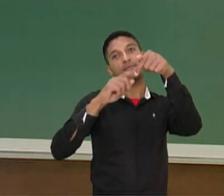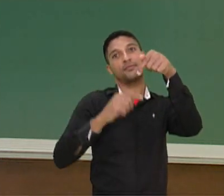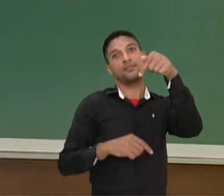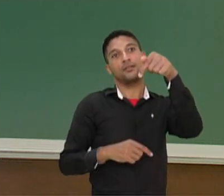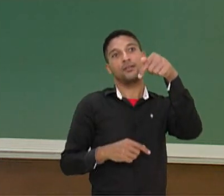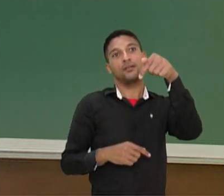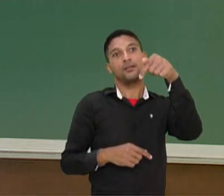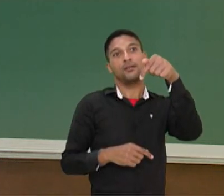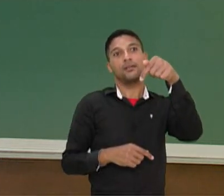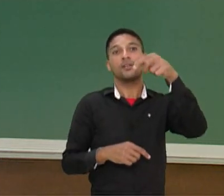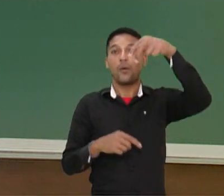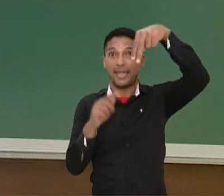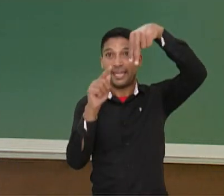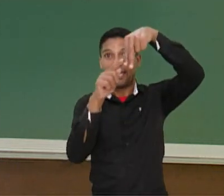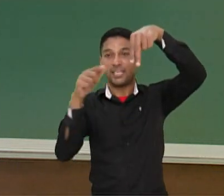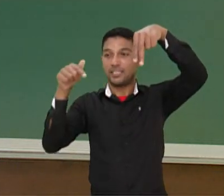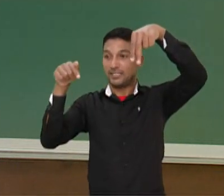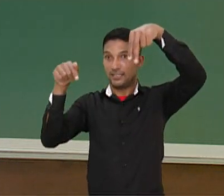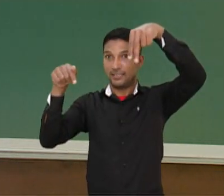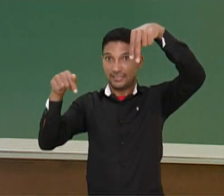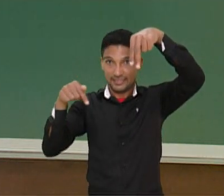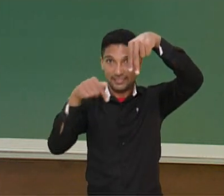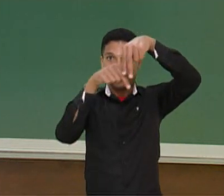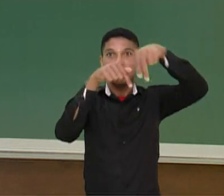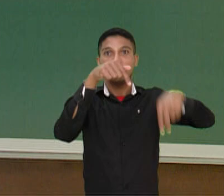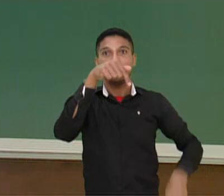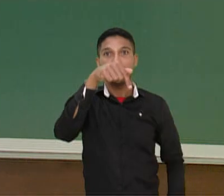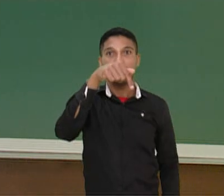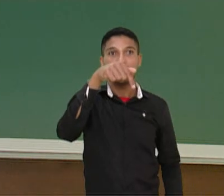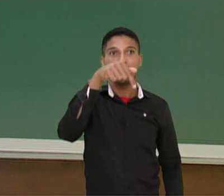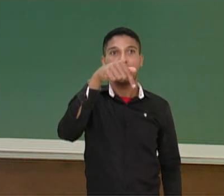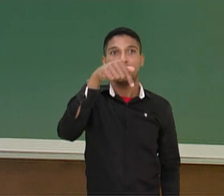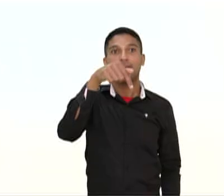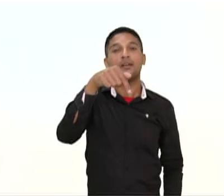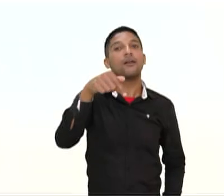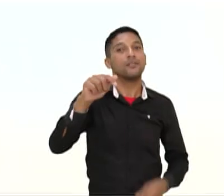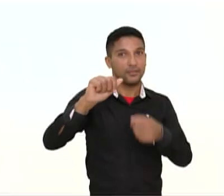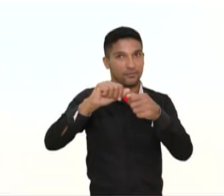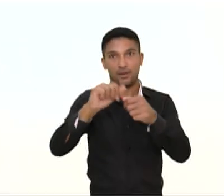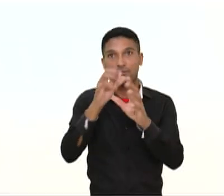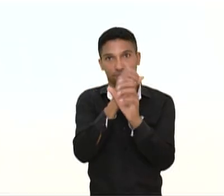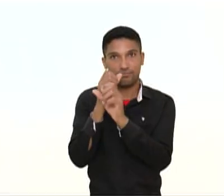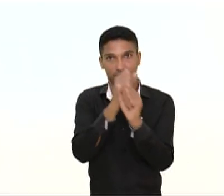no lugar da letra N e vai fazer a continha. Bora lá que eu fico esperando.